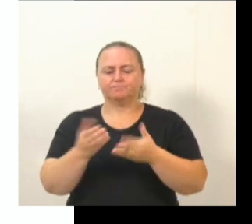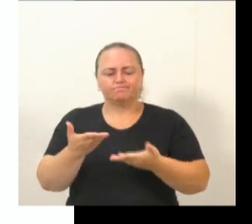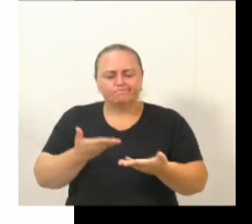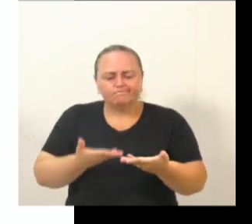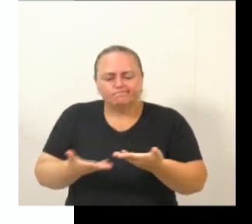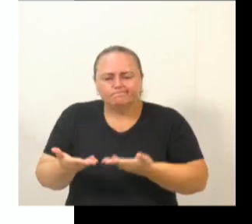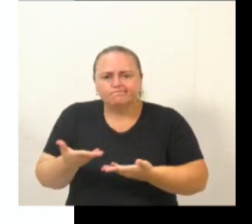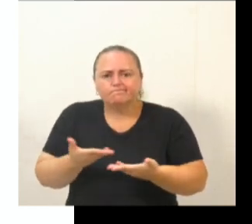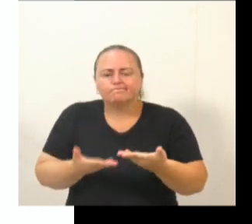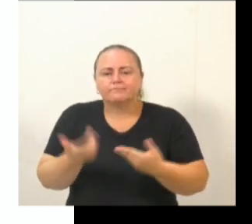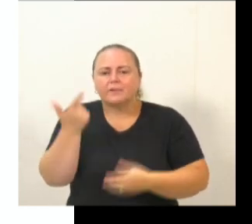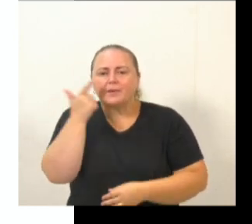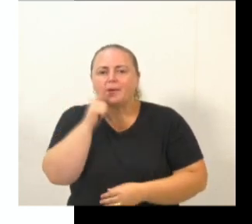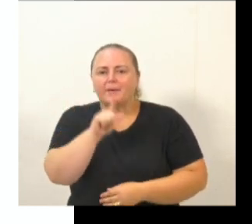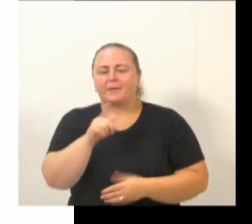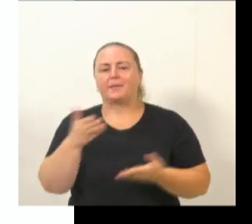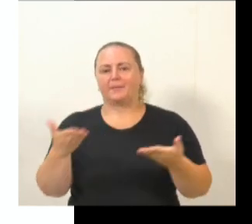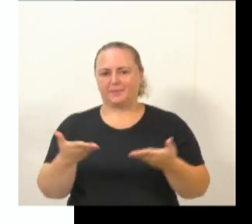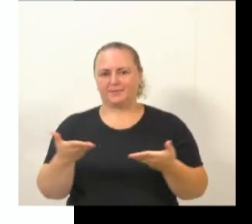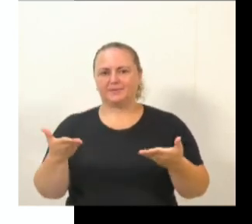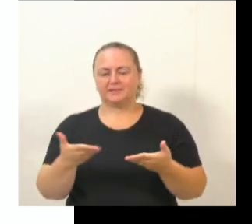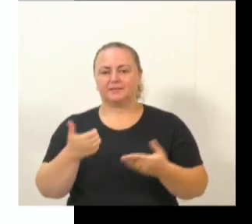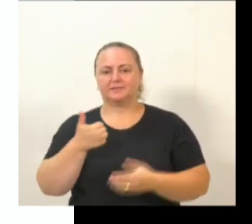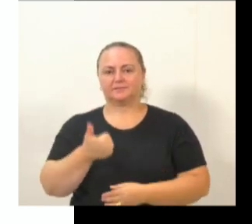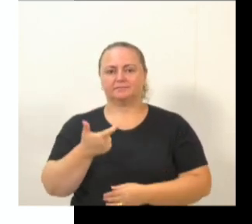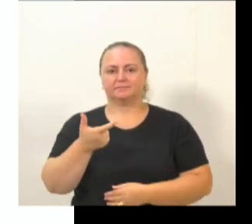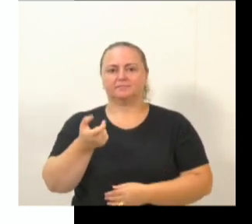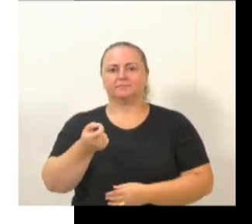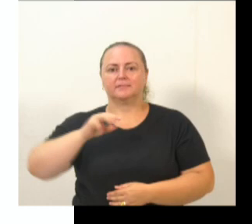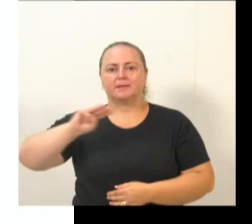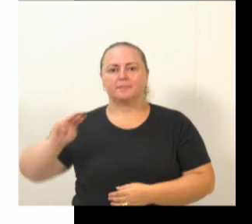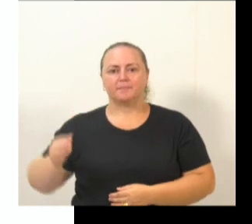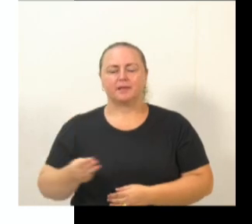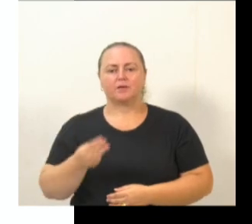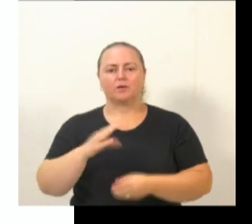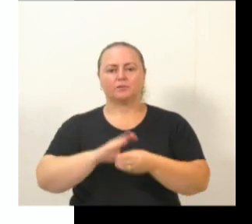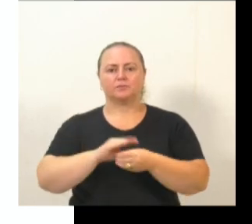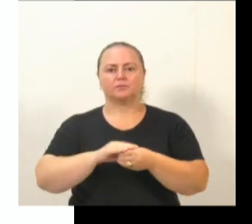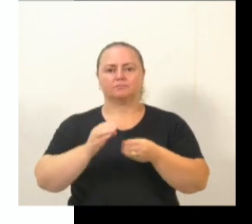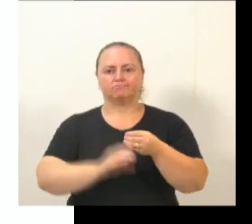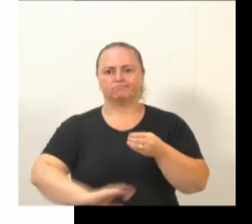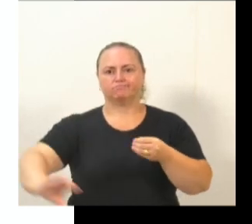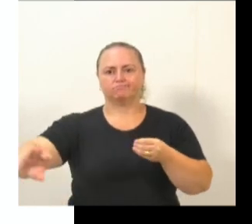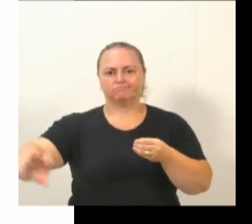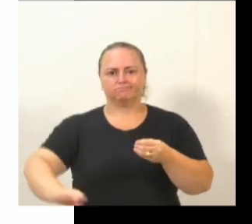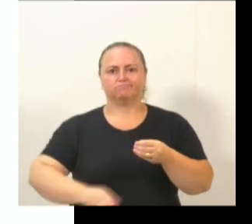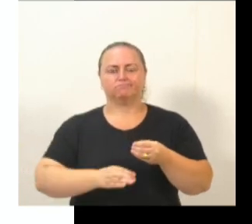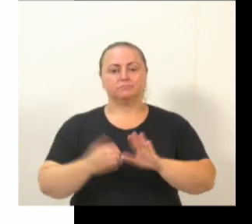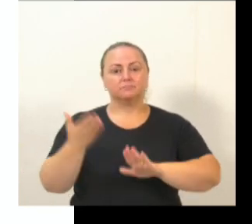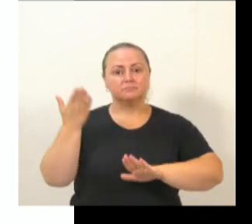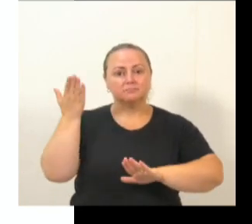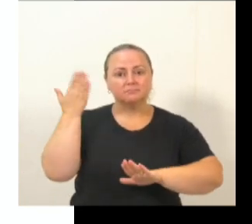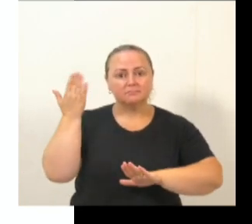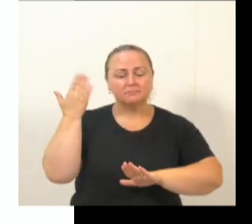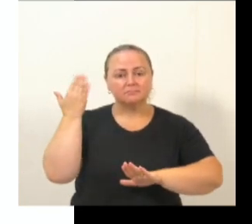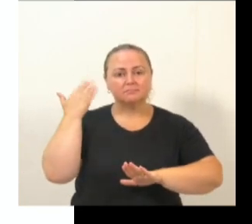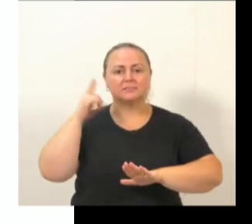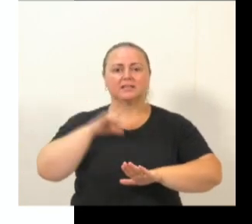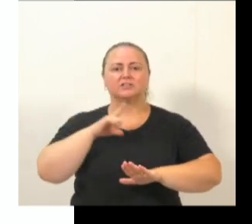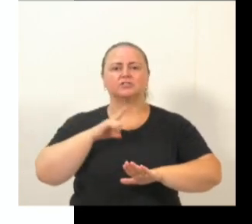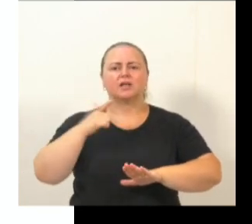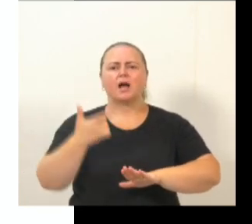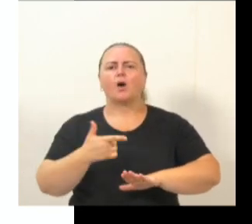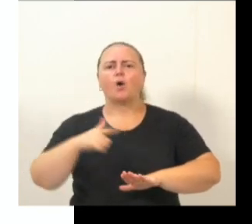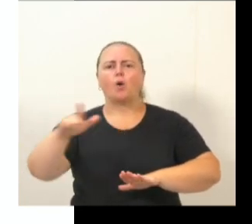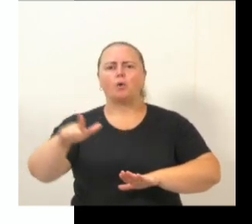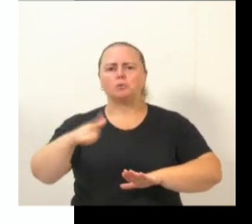Recebemos e tratamos hoje cerca de 20 milhões de litros de esgoto por dia, que antes iam todos para os córregos sem tratamento.